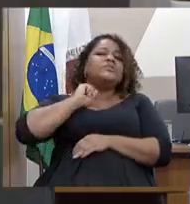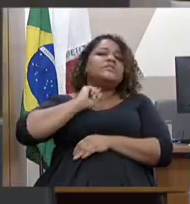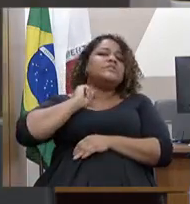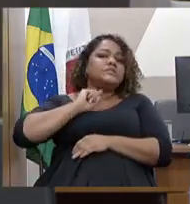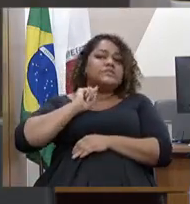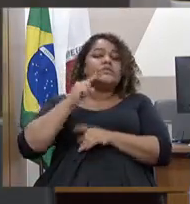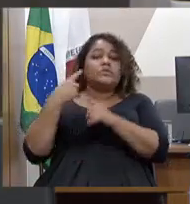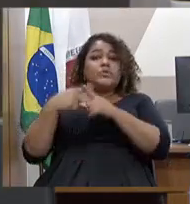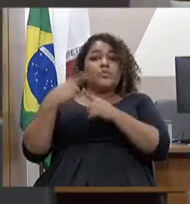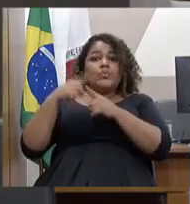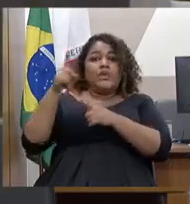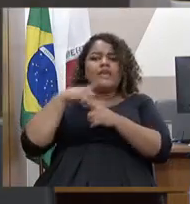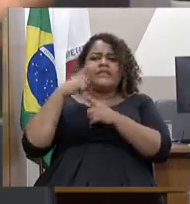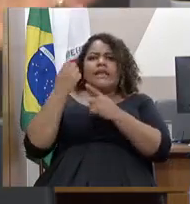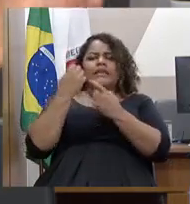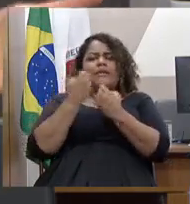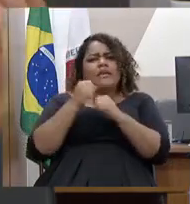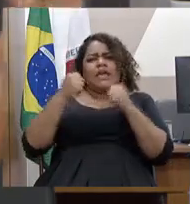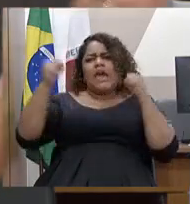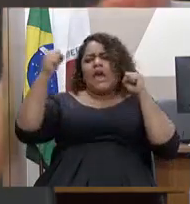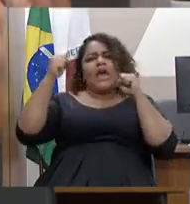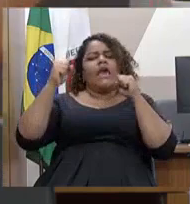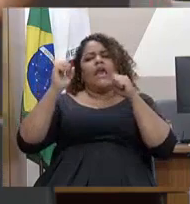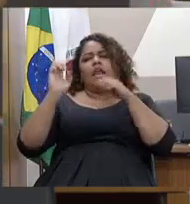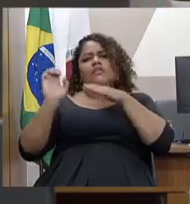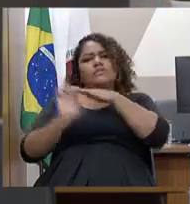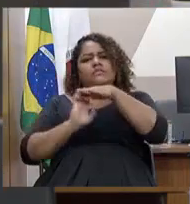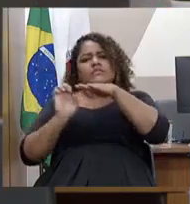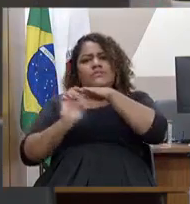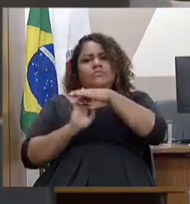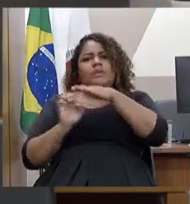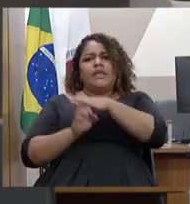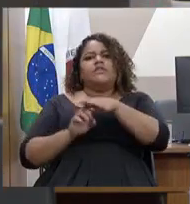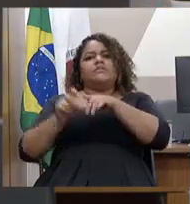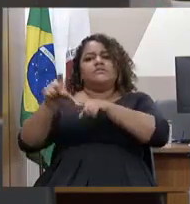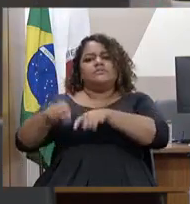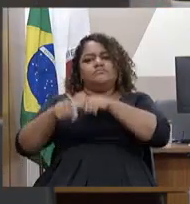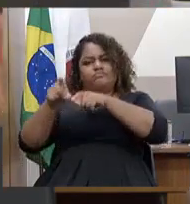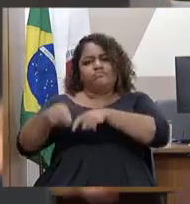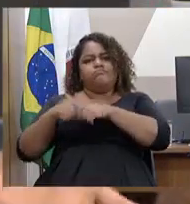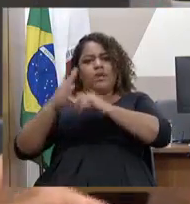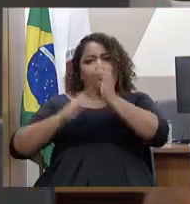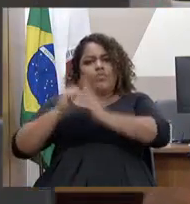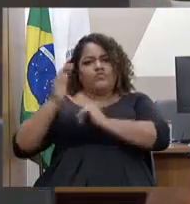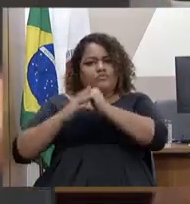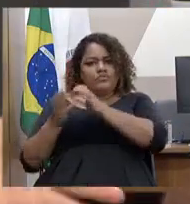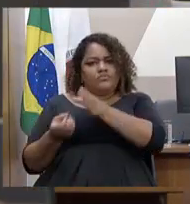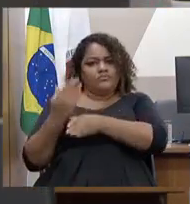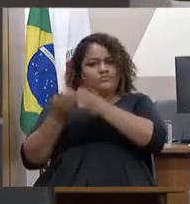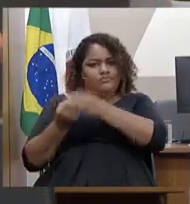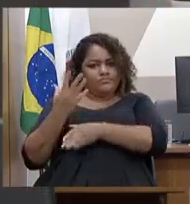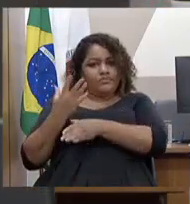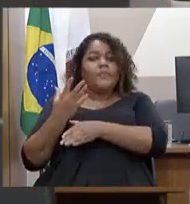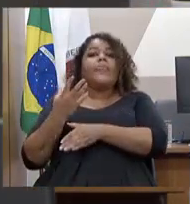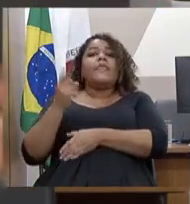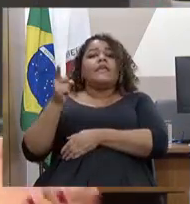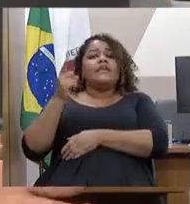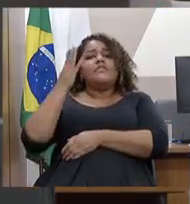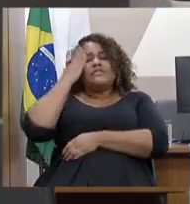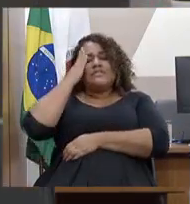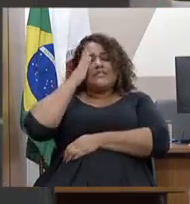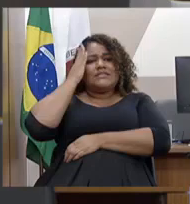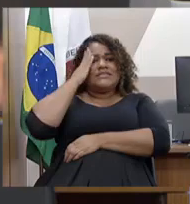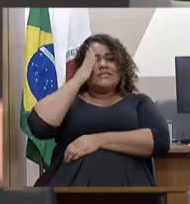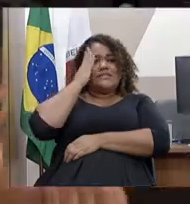grandes cadeias e não eles estão assim essas pessoas com maior capacidade econômica e técnica que a gente sabe que